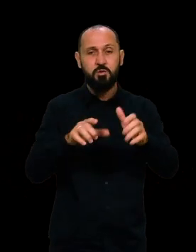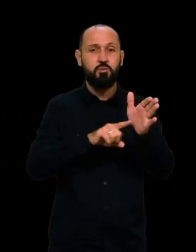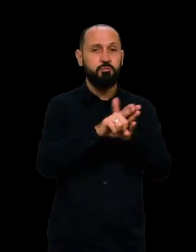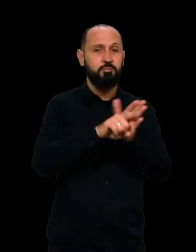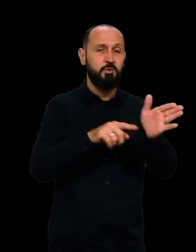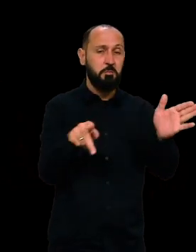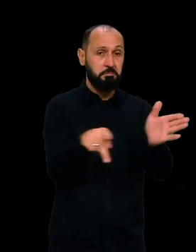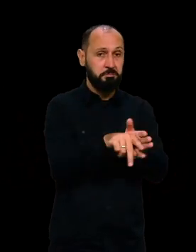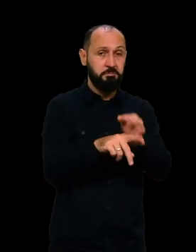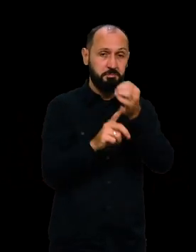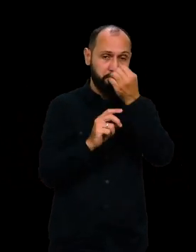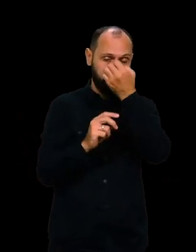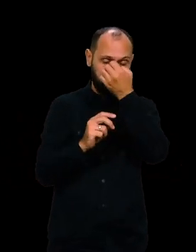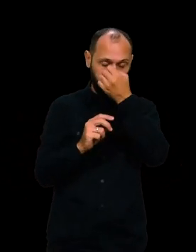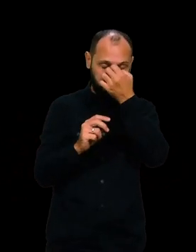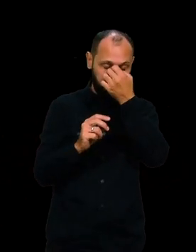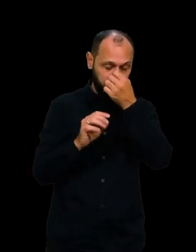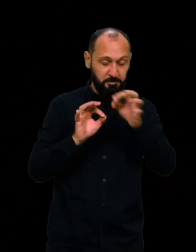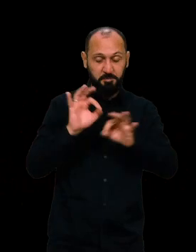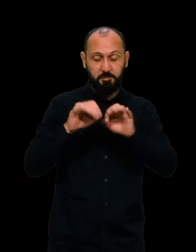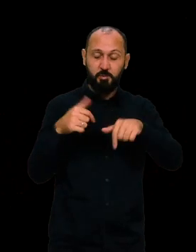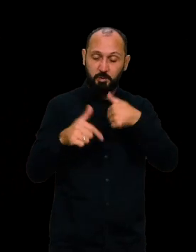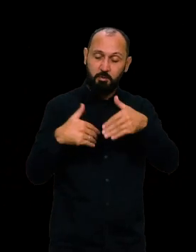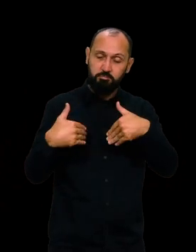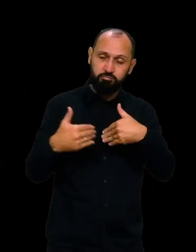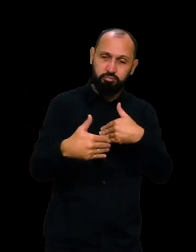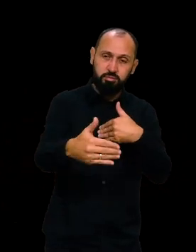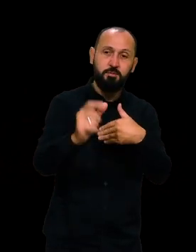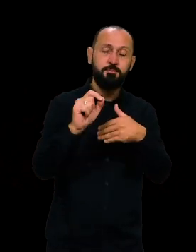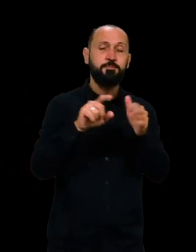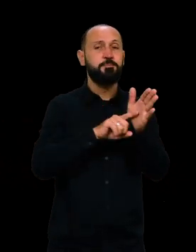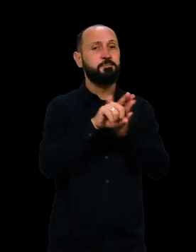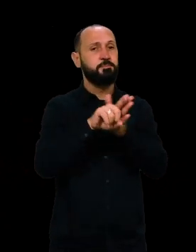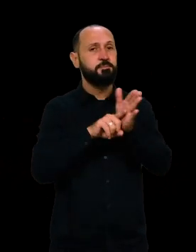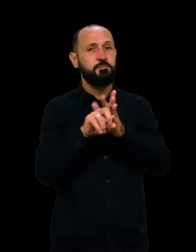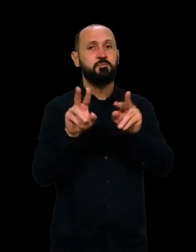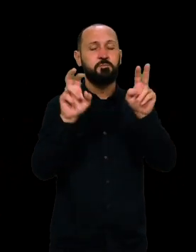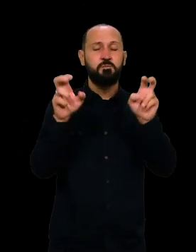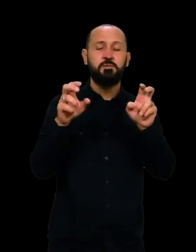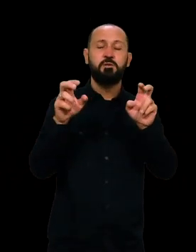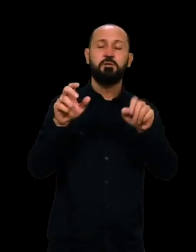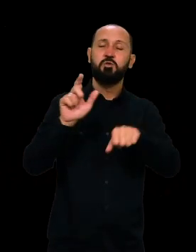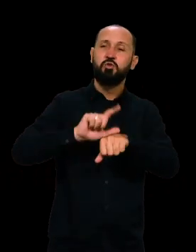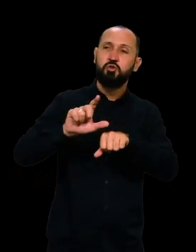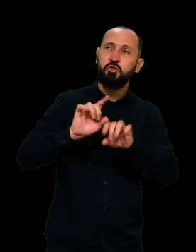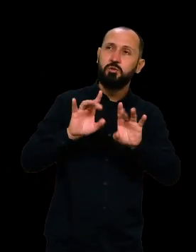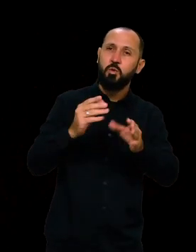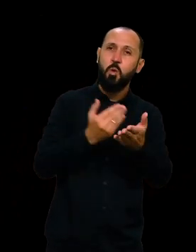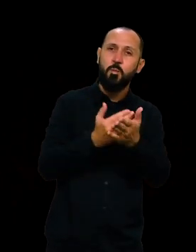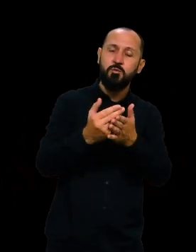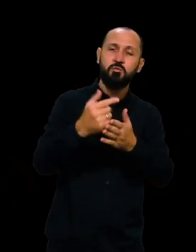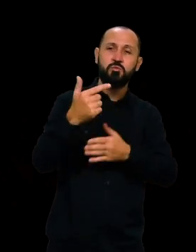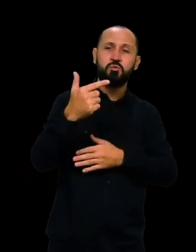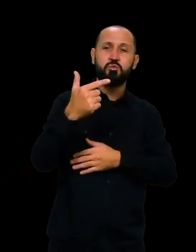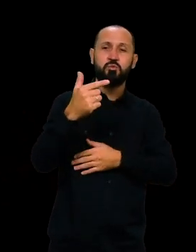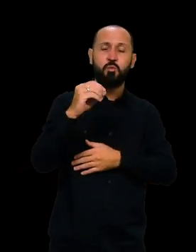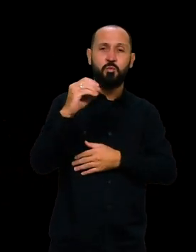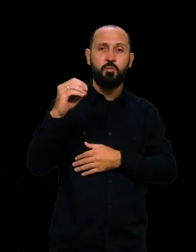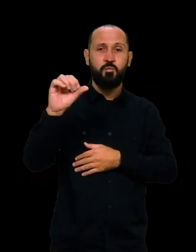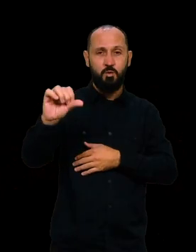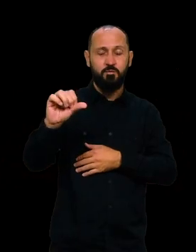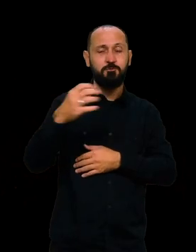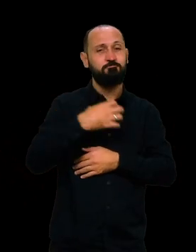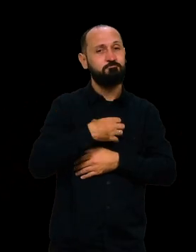já com mestrado, fui para a área de pesquisa e construindo a carreira e trabalhando em pesquisas aí na questão de mercados e até